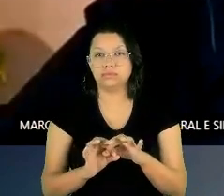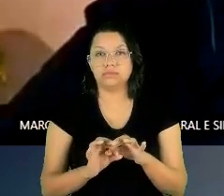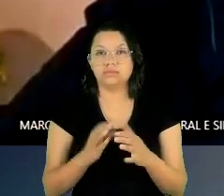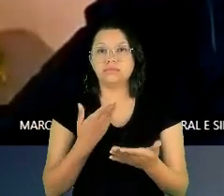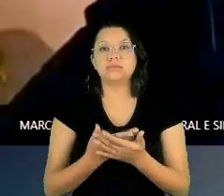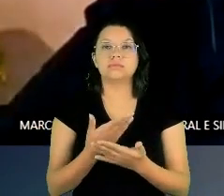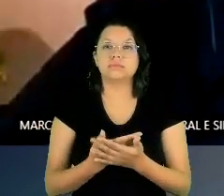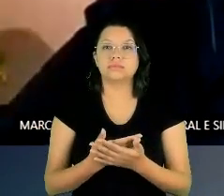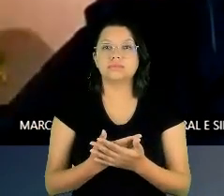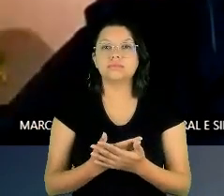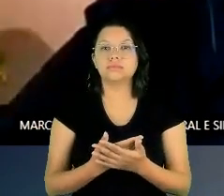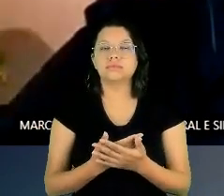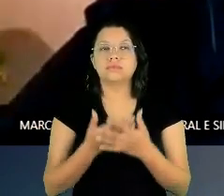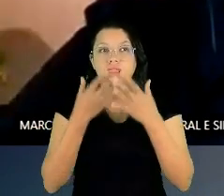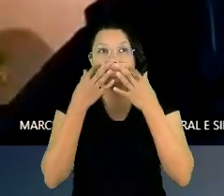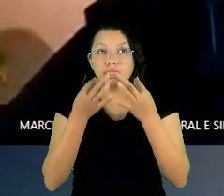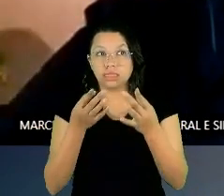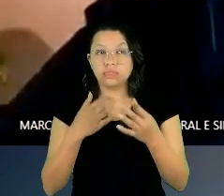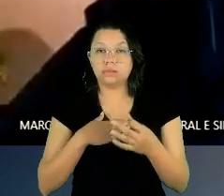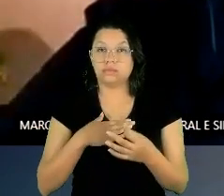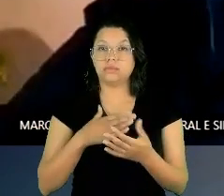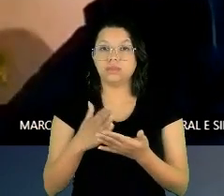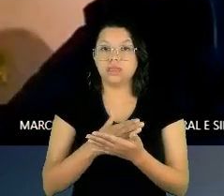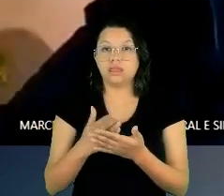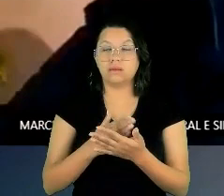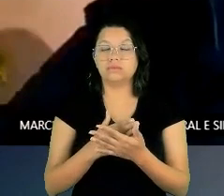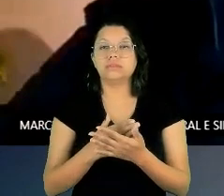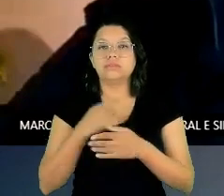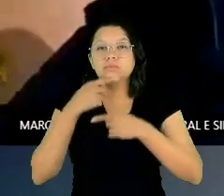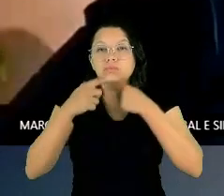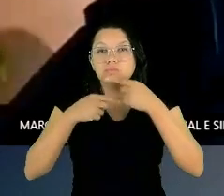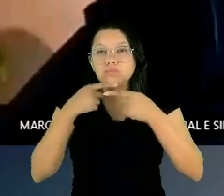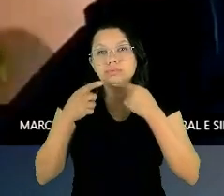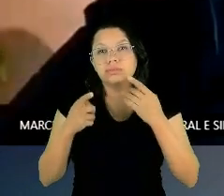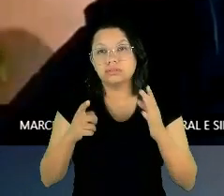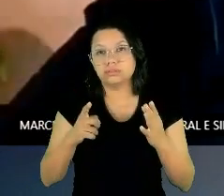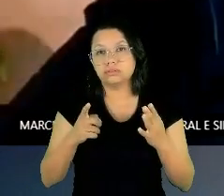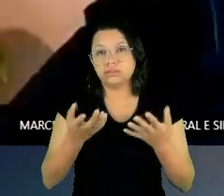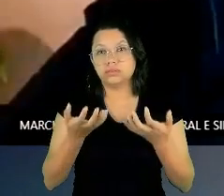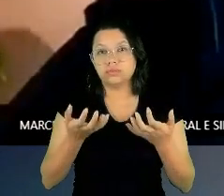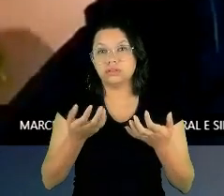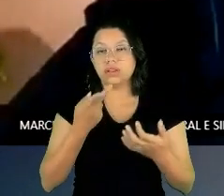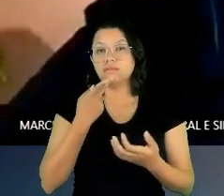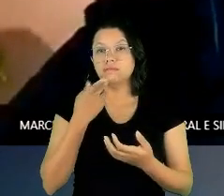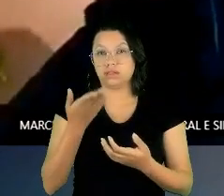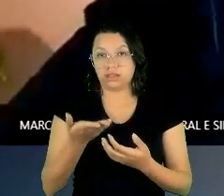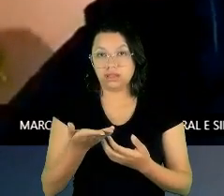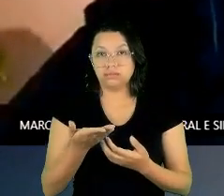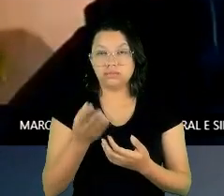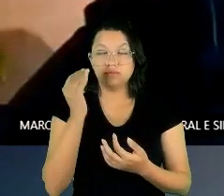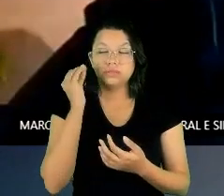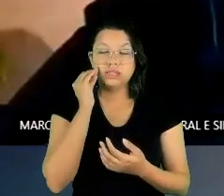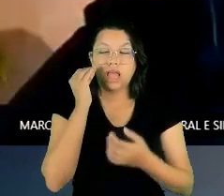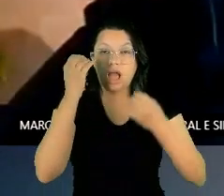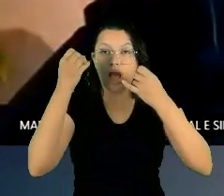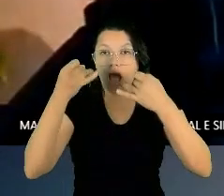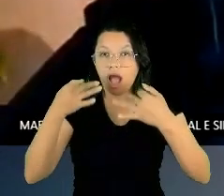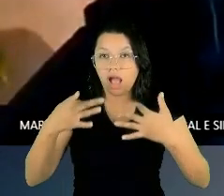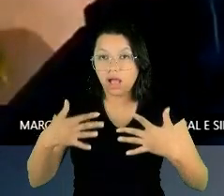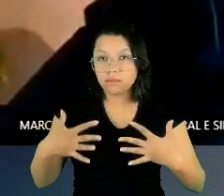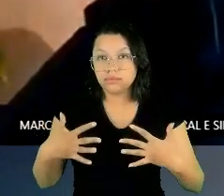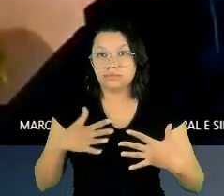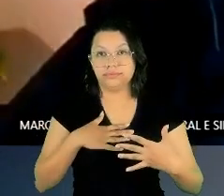Esse contexto, vamos dizer, metodológico, ele me chama a atenção para algumas coisas, algumas dúvidas, na verdade, que eu gostaria de colocar para a